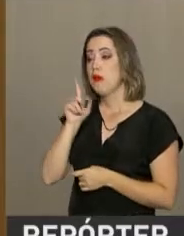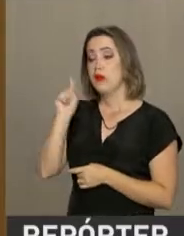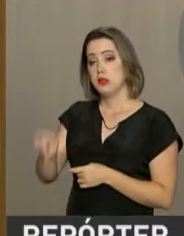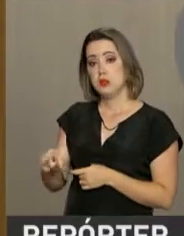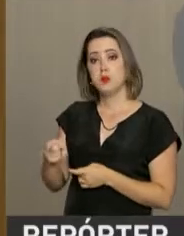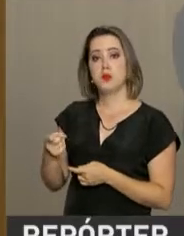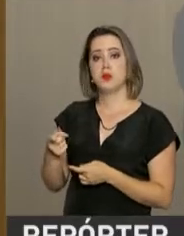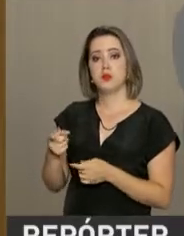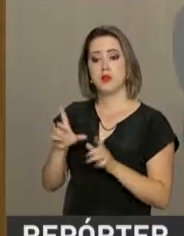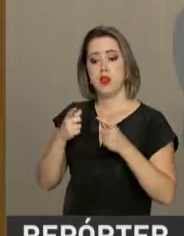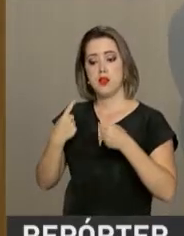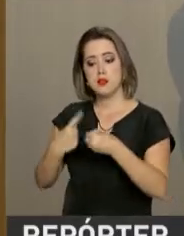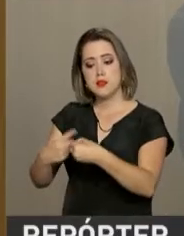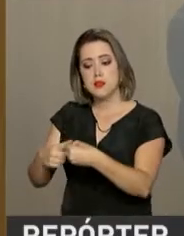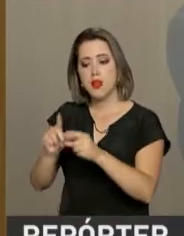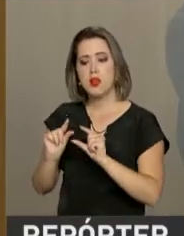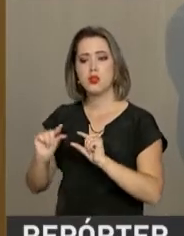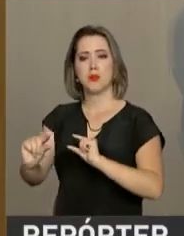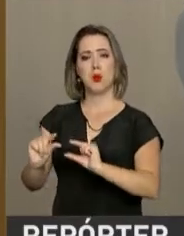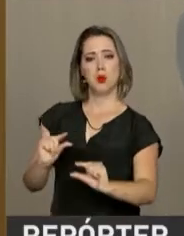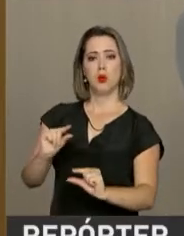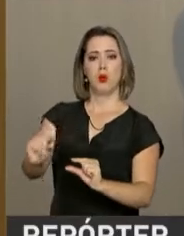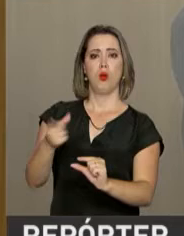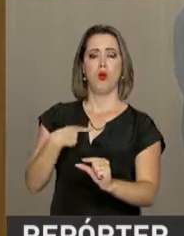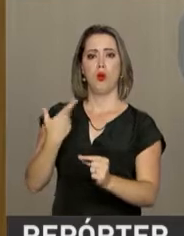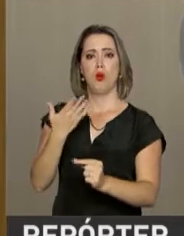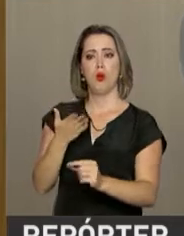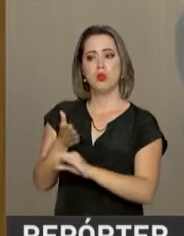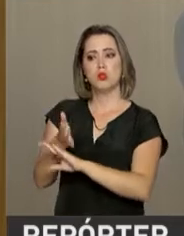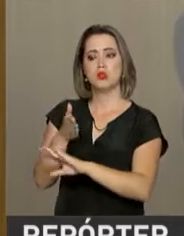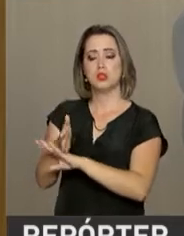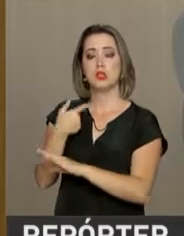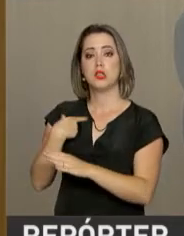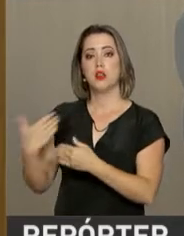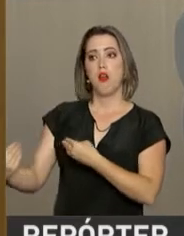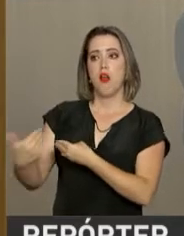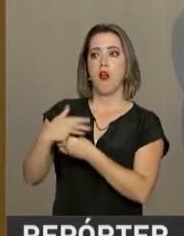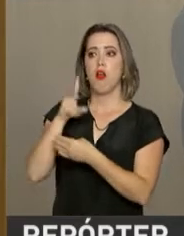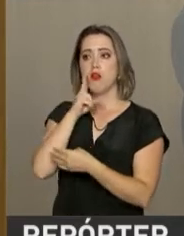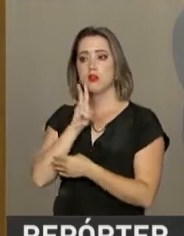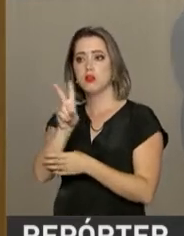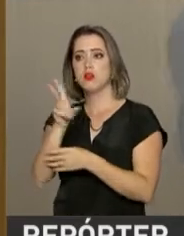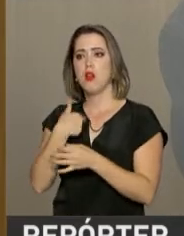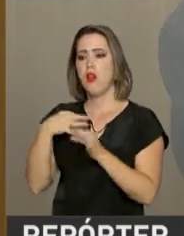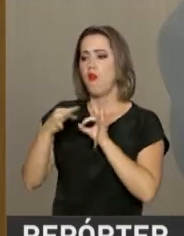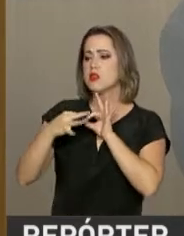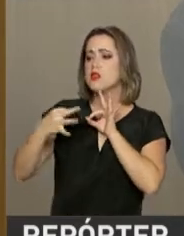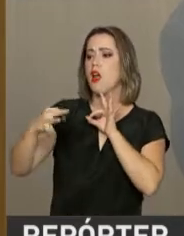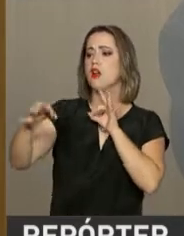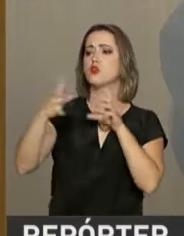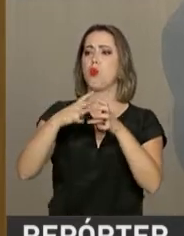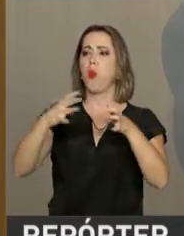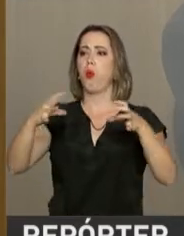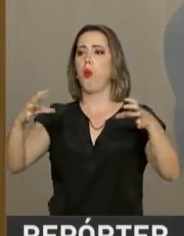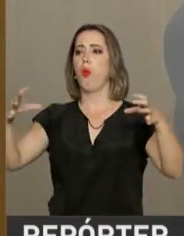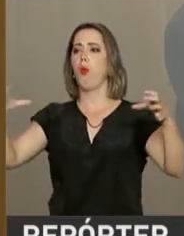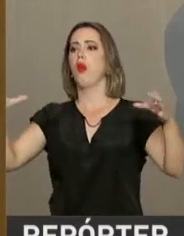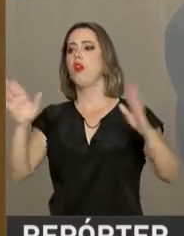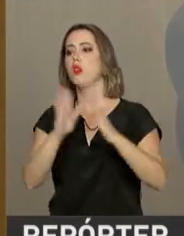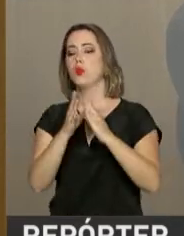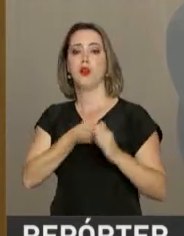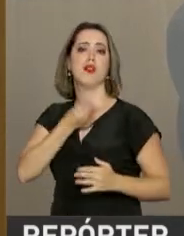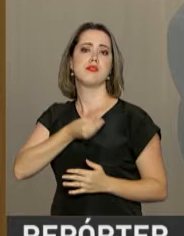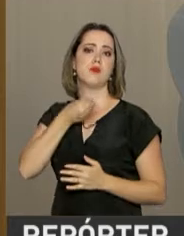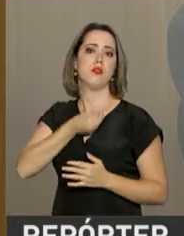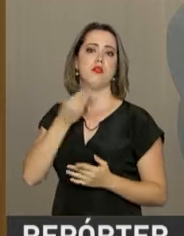Brasil passavam, seguiam de repente numa viagem de carro para uma capital e via naqueles grandes municípios, imensos empreendimentos do Minha Casa Minha